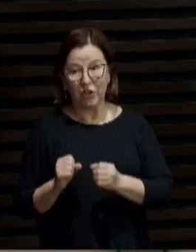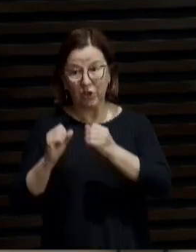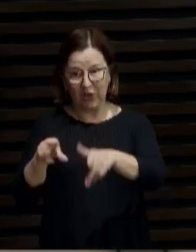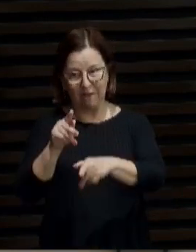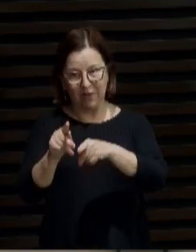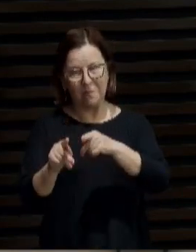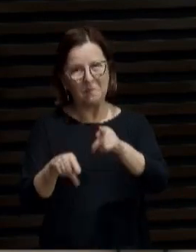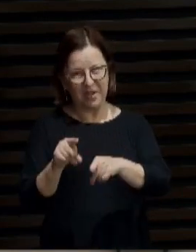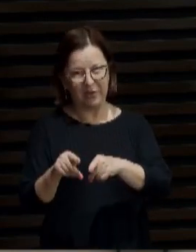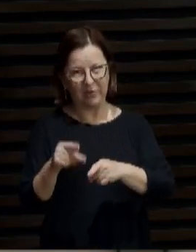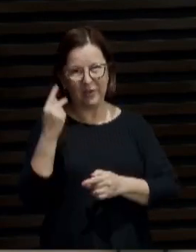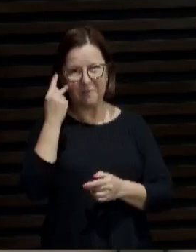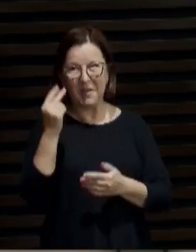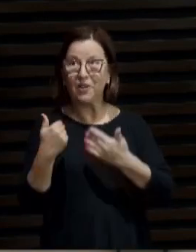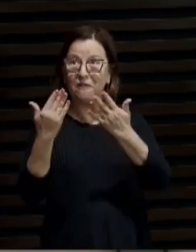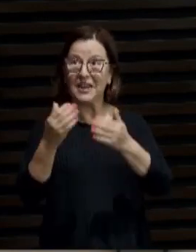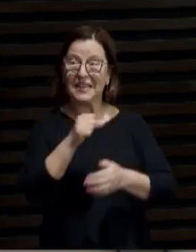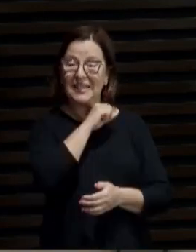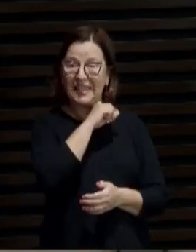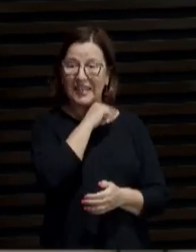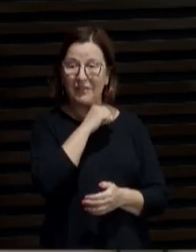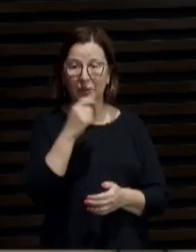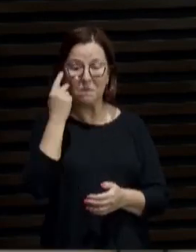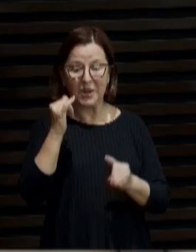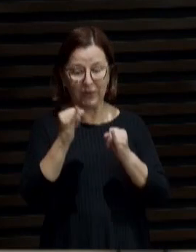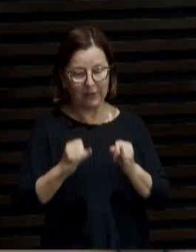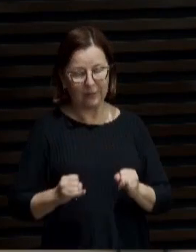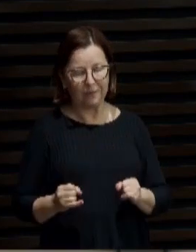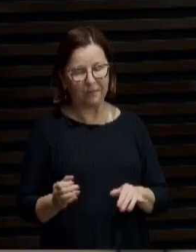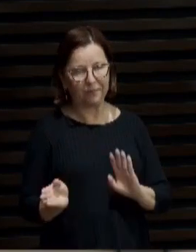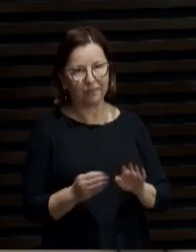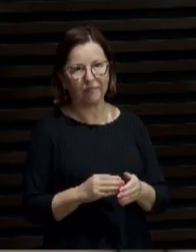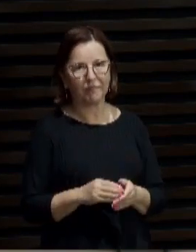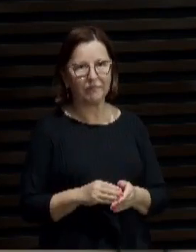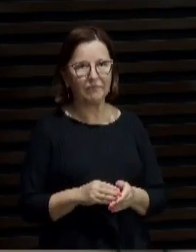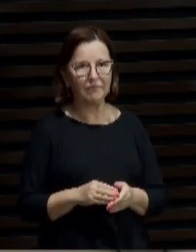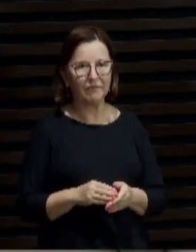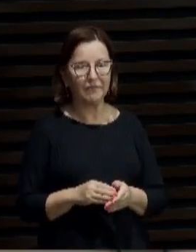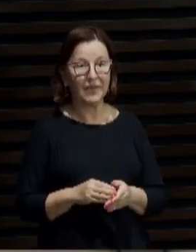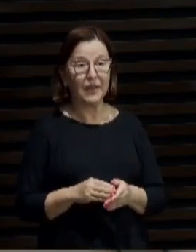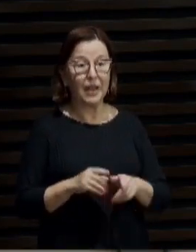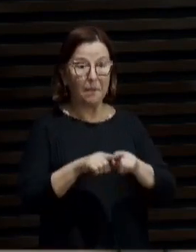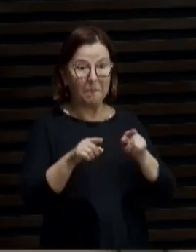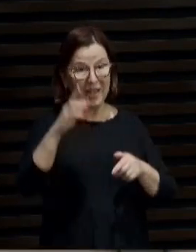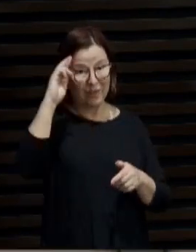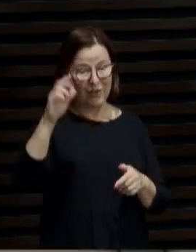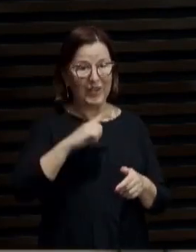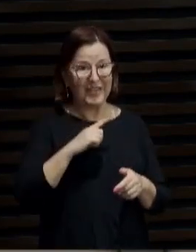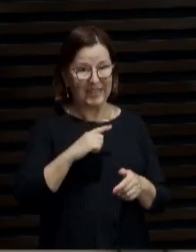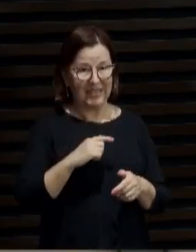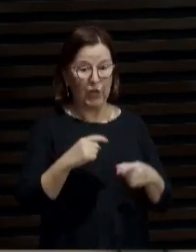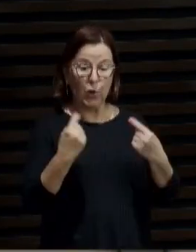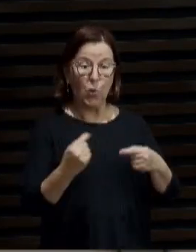agora Apocalipse 2,14. Tenho, todavia, contra ti algumas coisas, pois